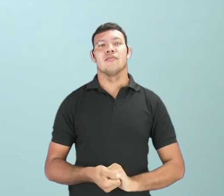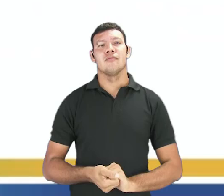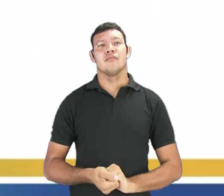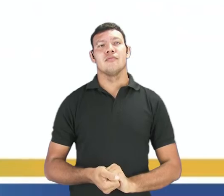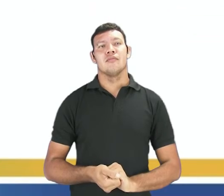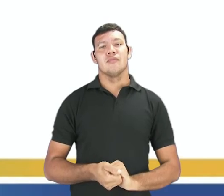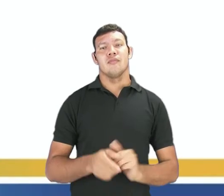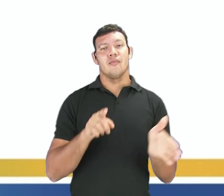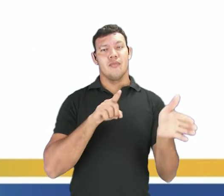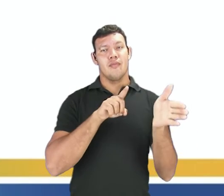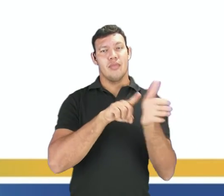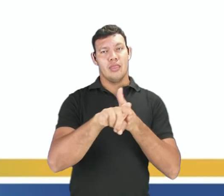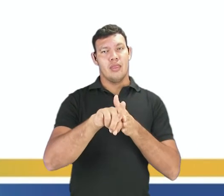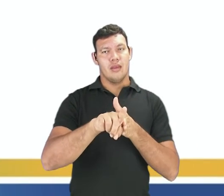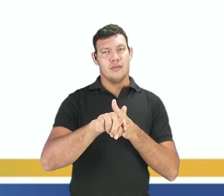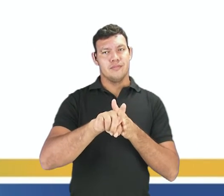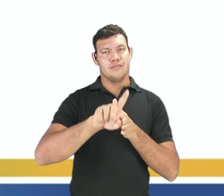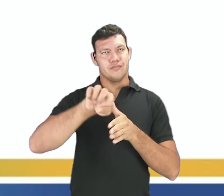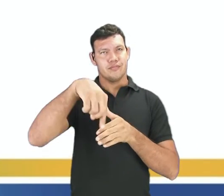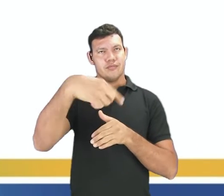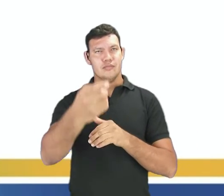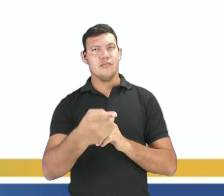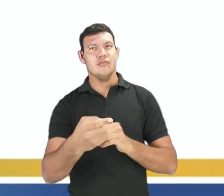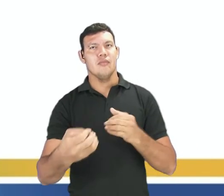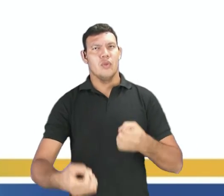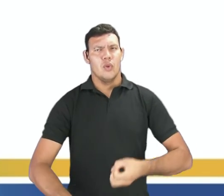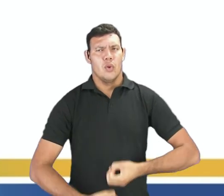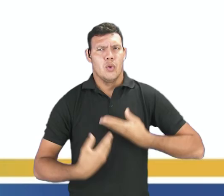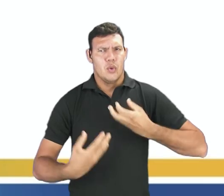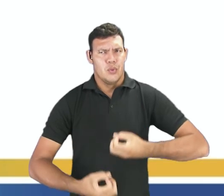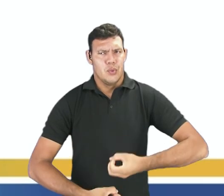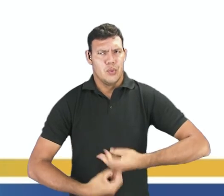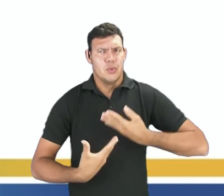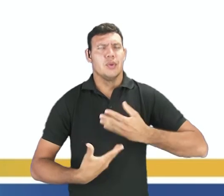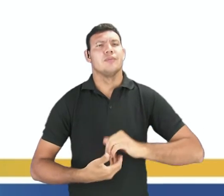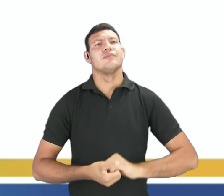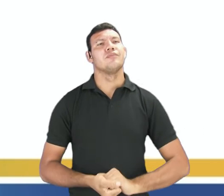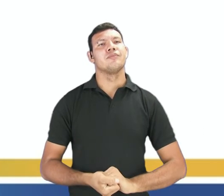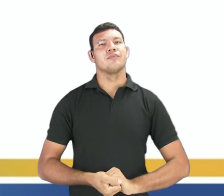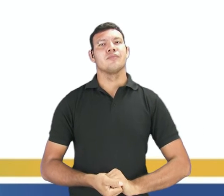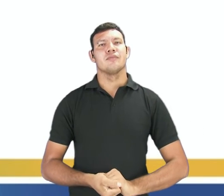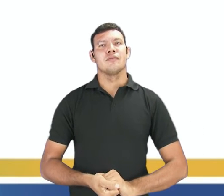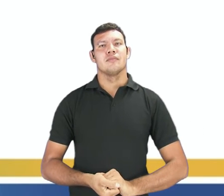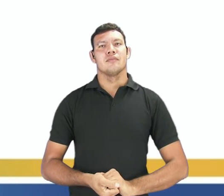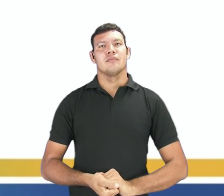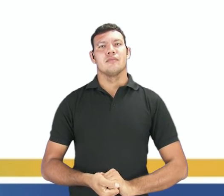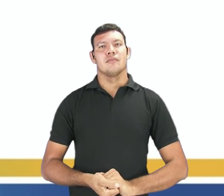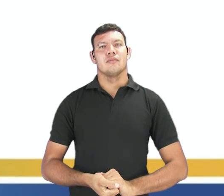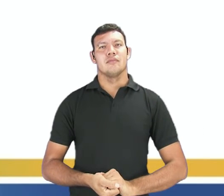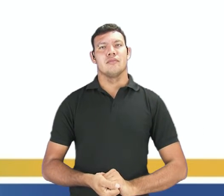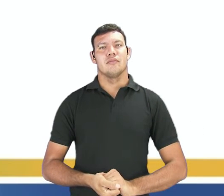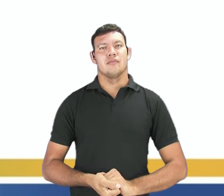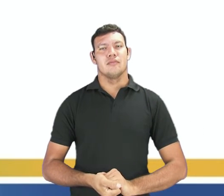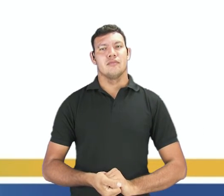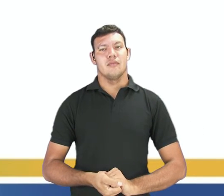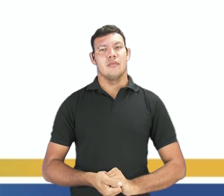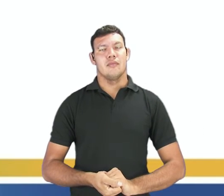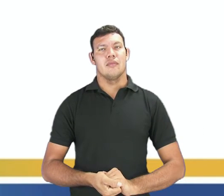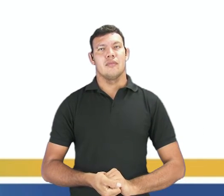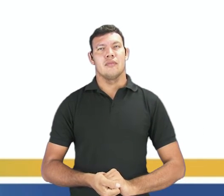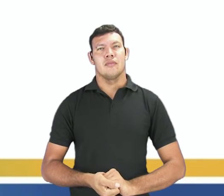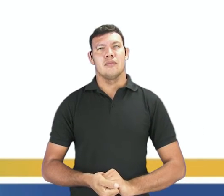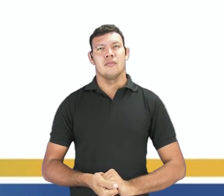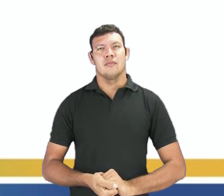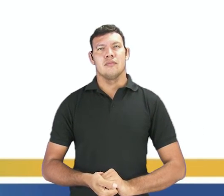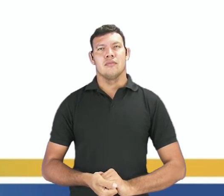Na próxima questão nós temos aqui um poema bem famoso de Robert Frost, The Road Not Taken. Só um pedacinho, tudo bem? Two